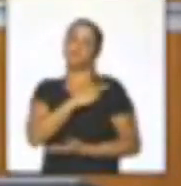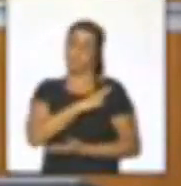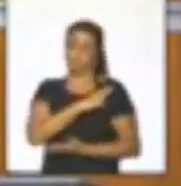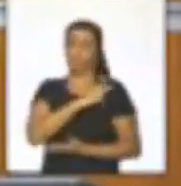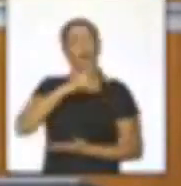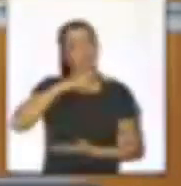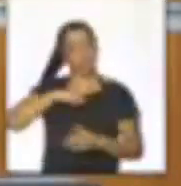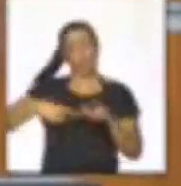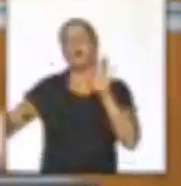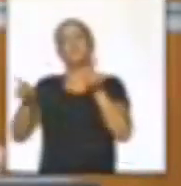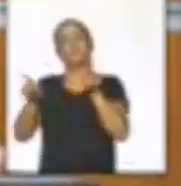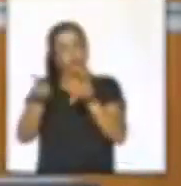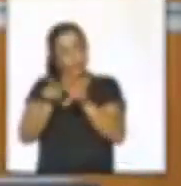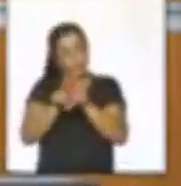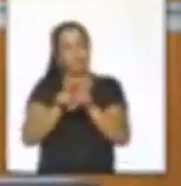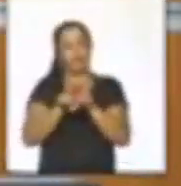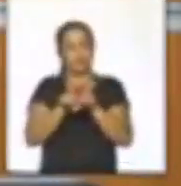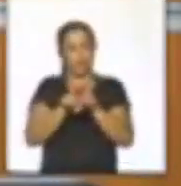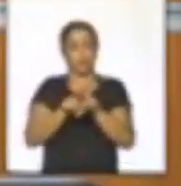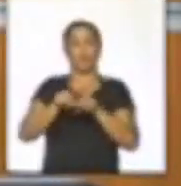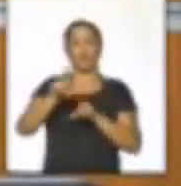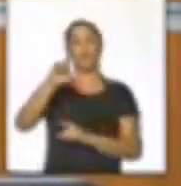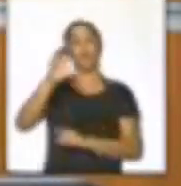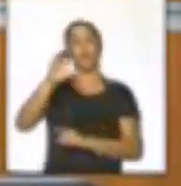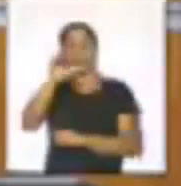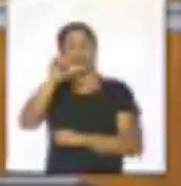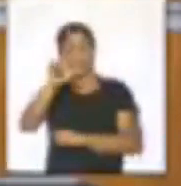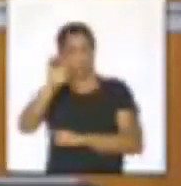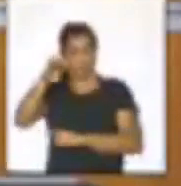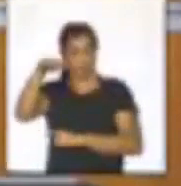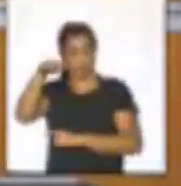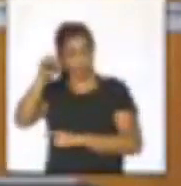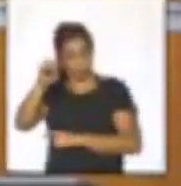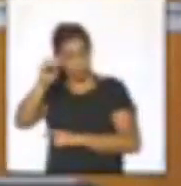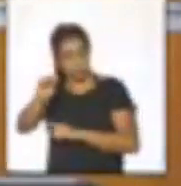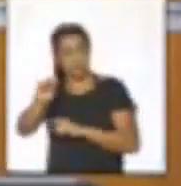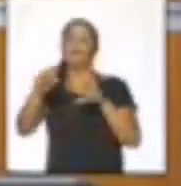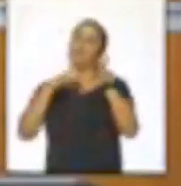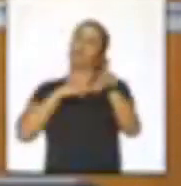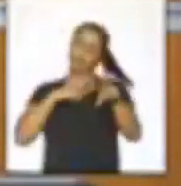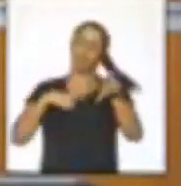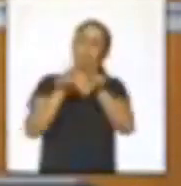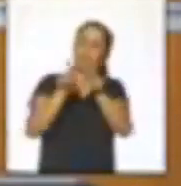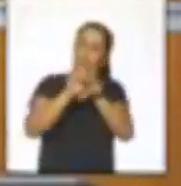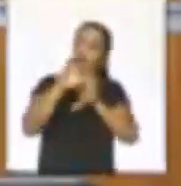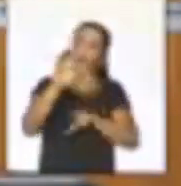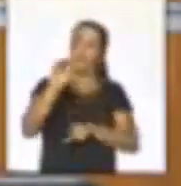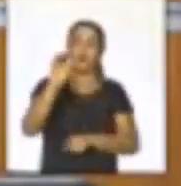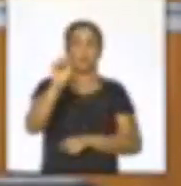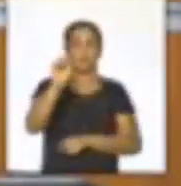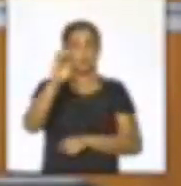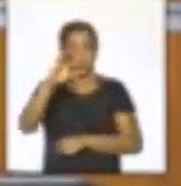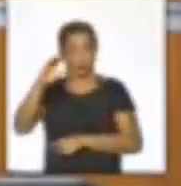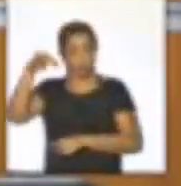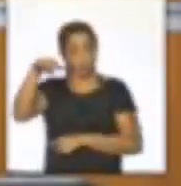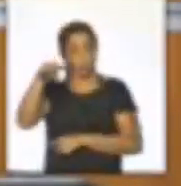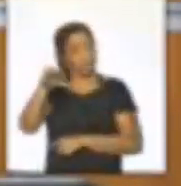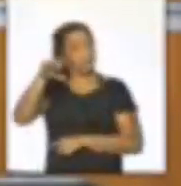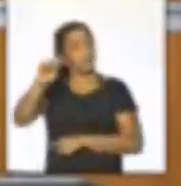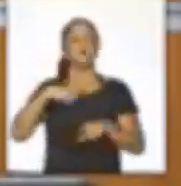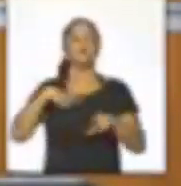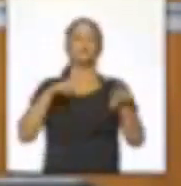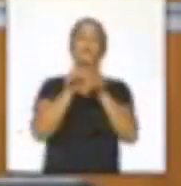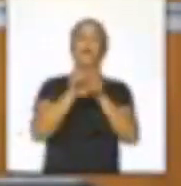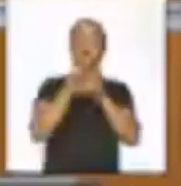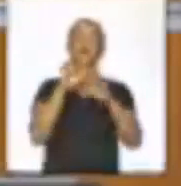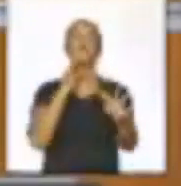cossenos, que é utilizado tanto na parte da matemática como em física, lá quando você vai calcular